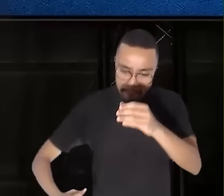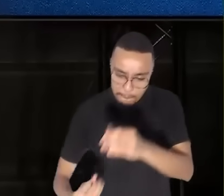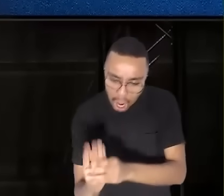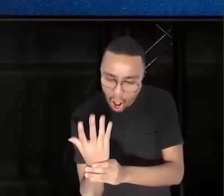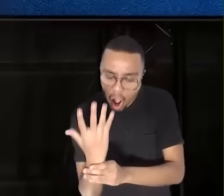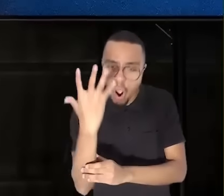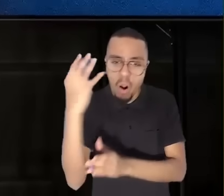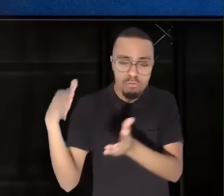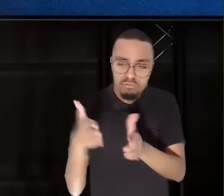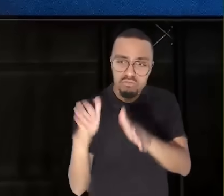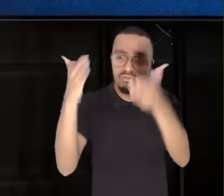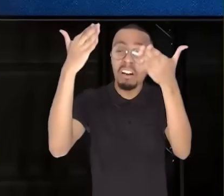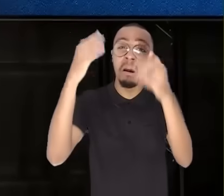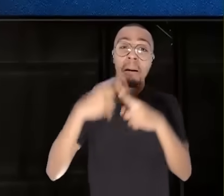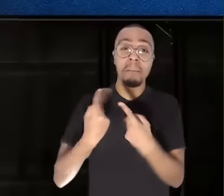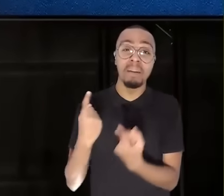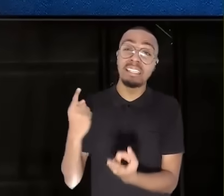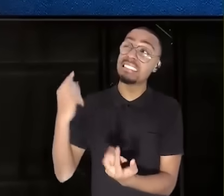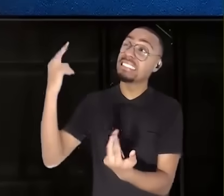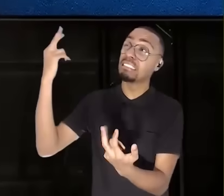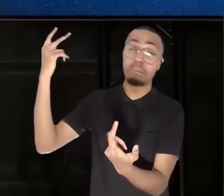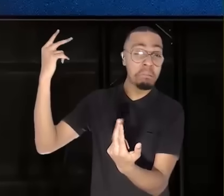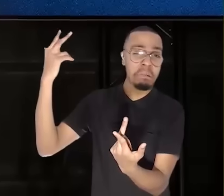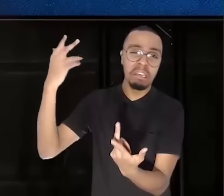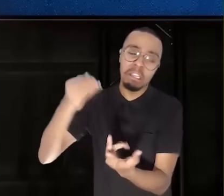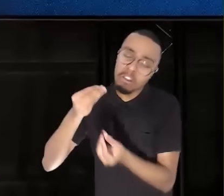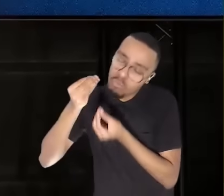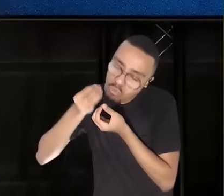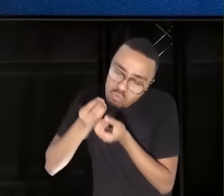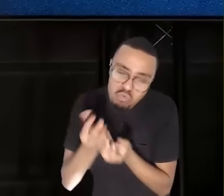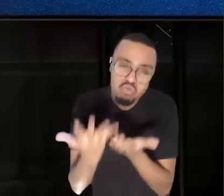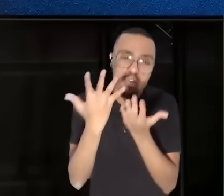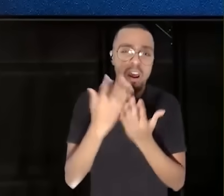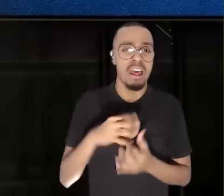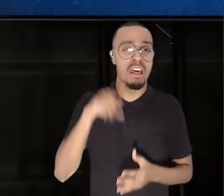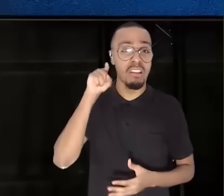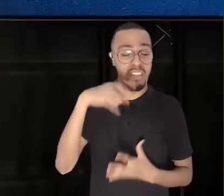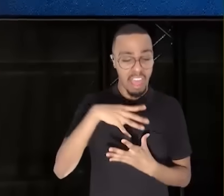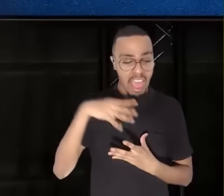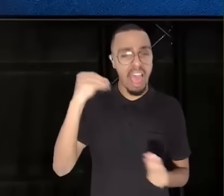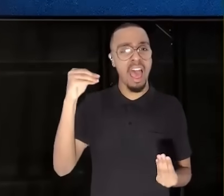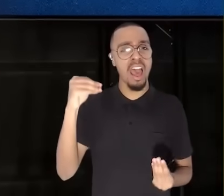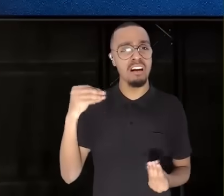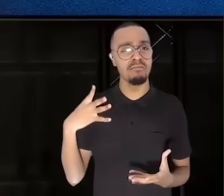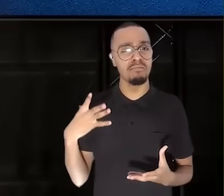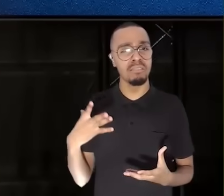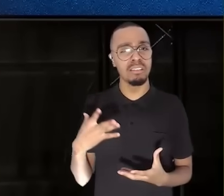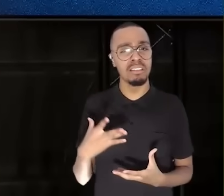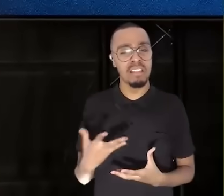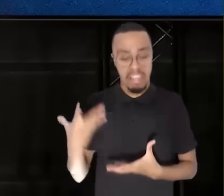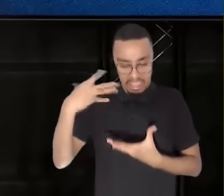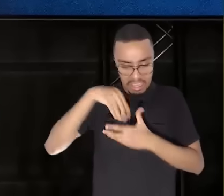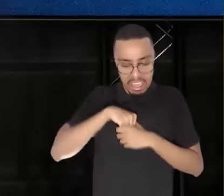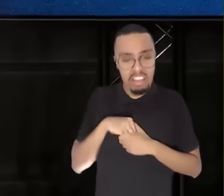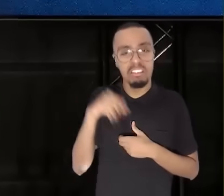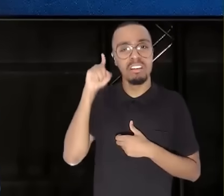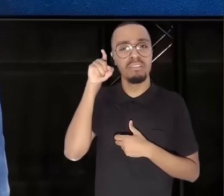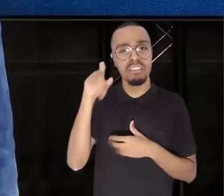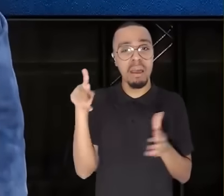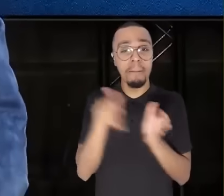o resto veio de Deus. Sua alma veio de Deus, seu espírito veio de